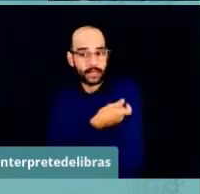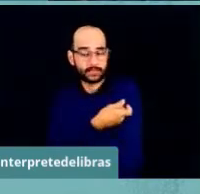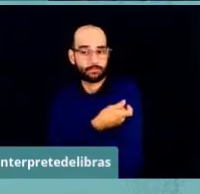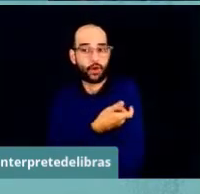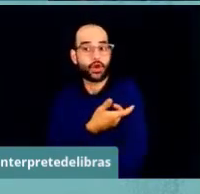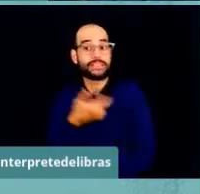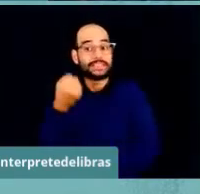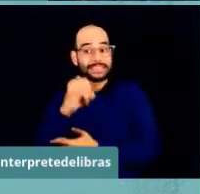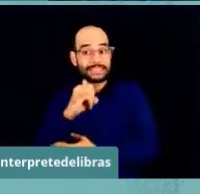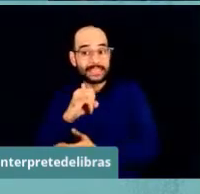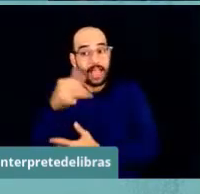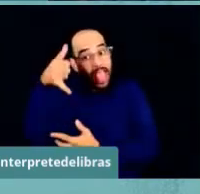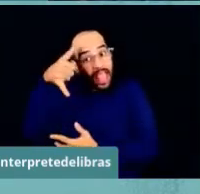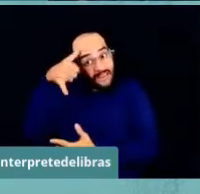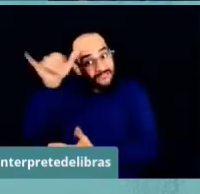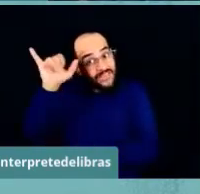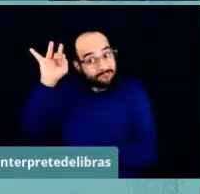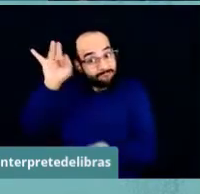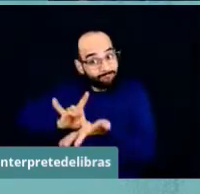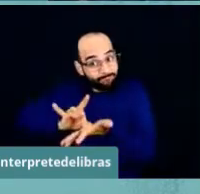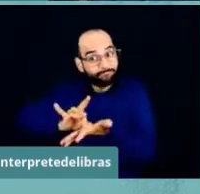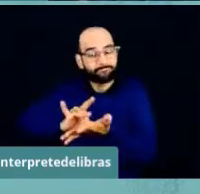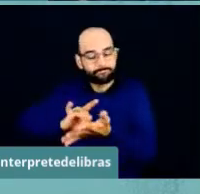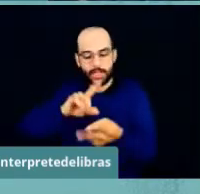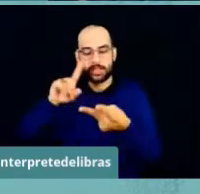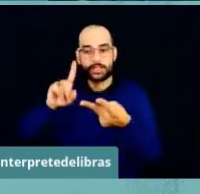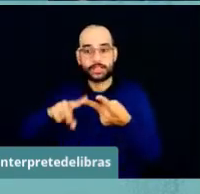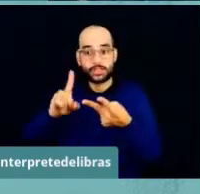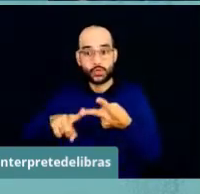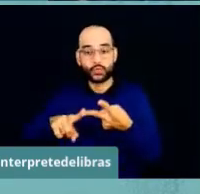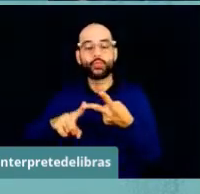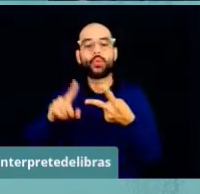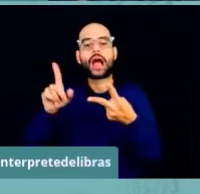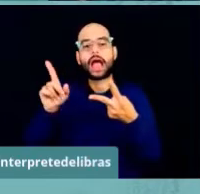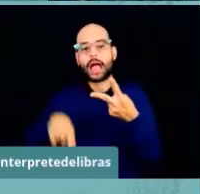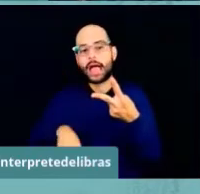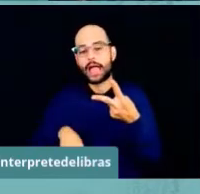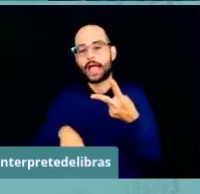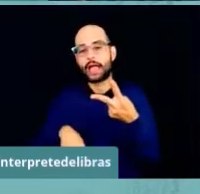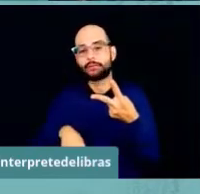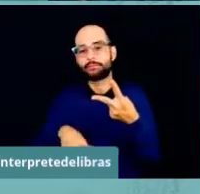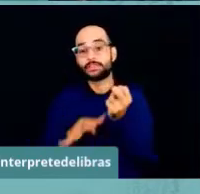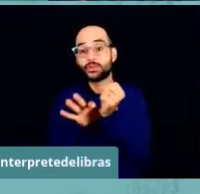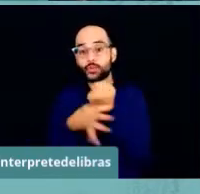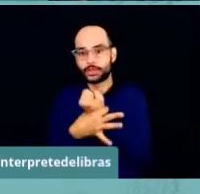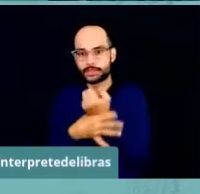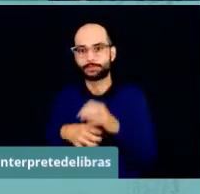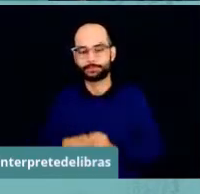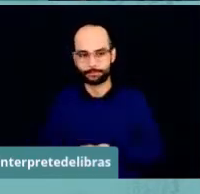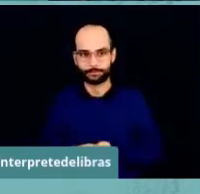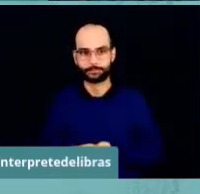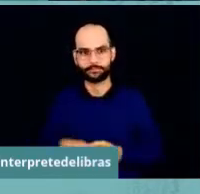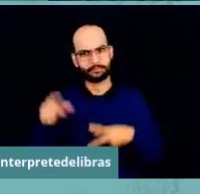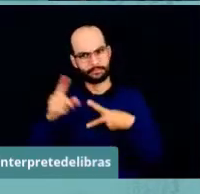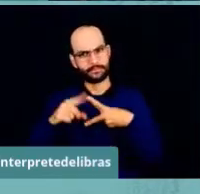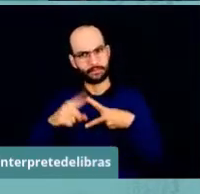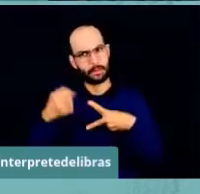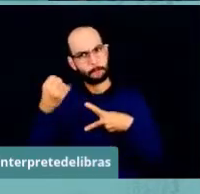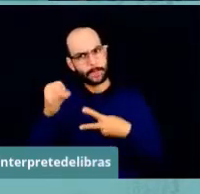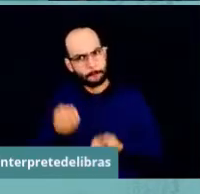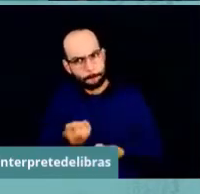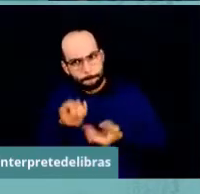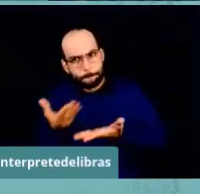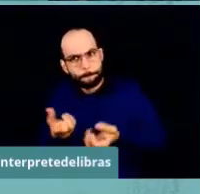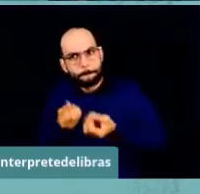efetividade. Então, a eficácia é, de fato, se ela mostra a capacidade de produzir benefício e se ela